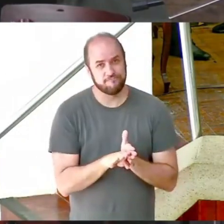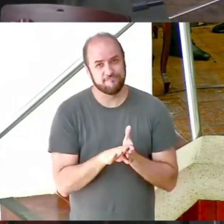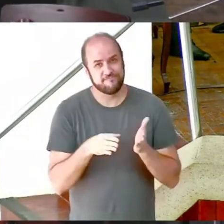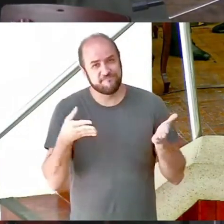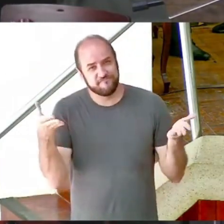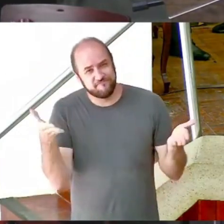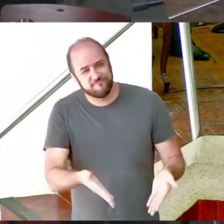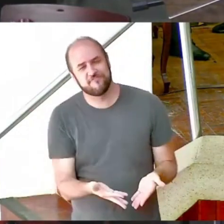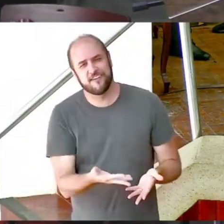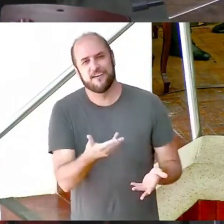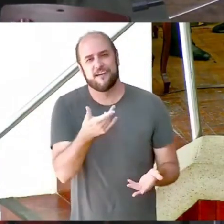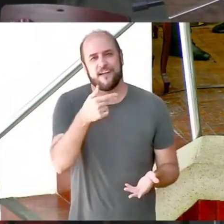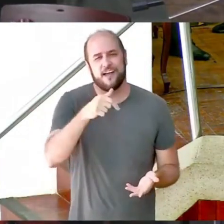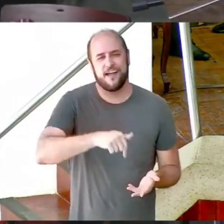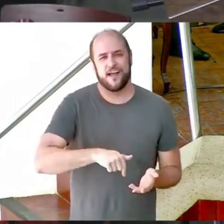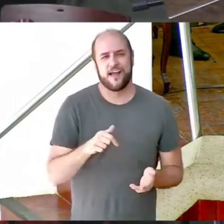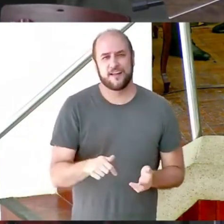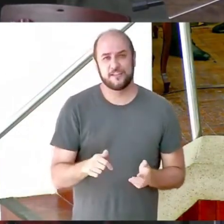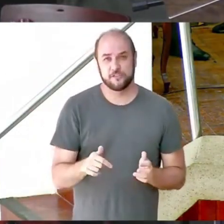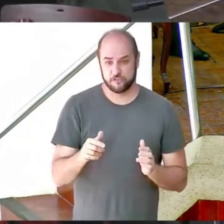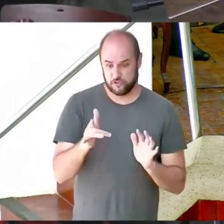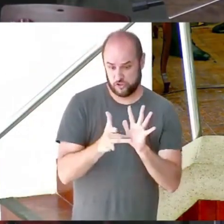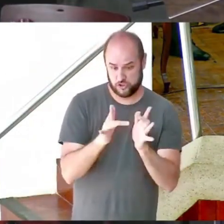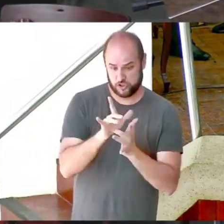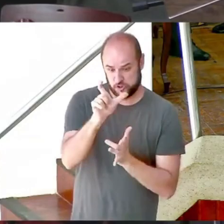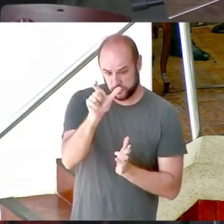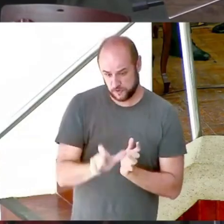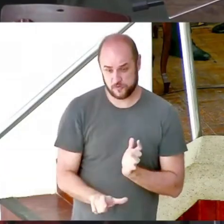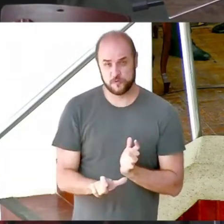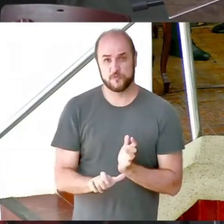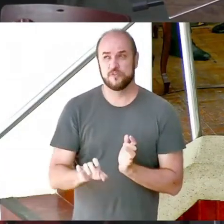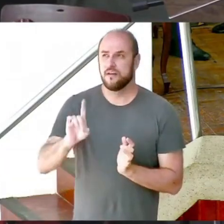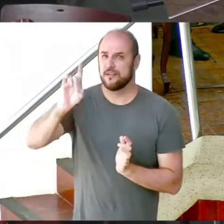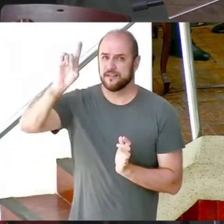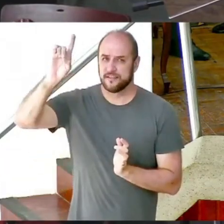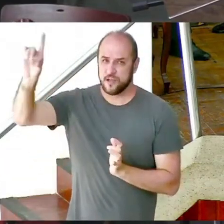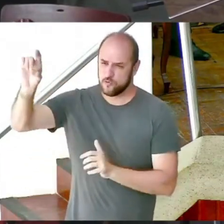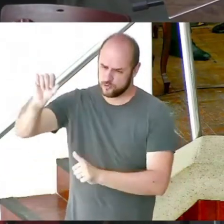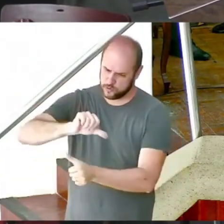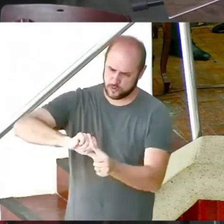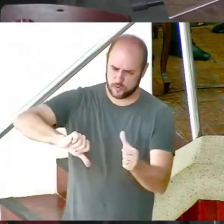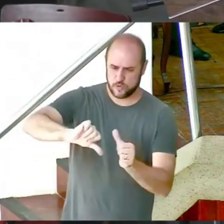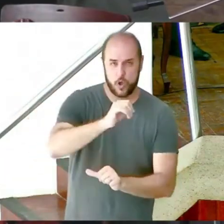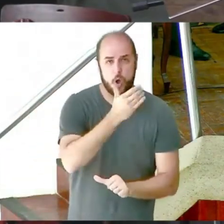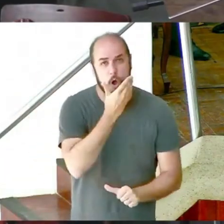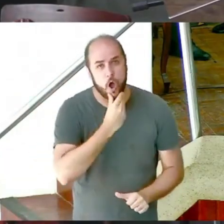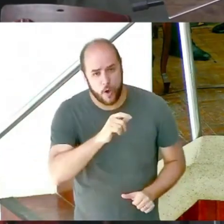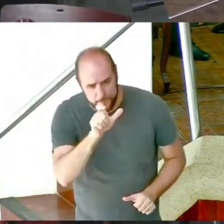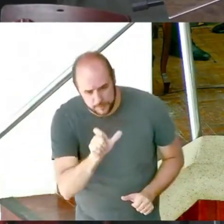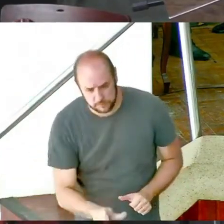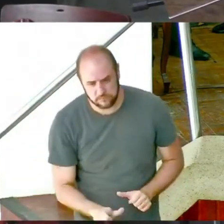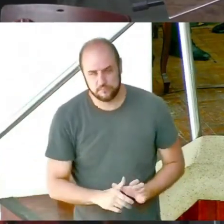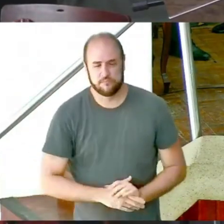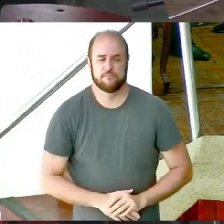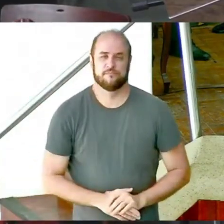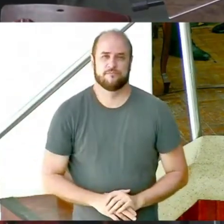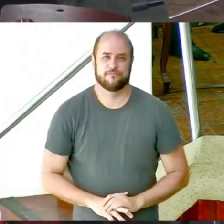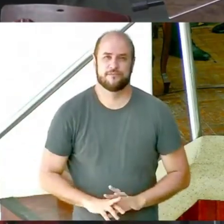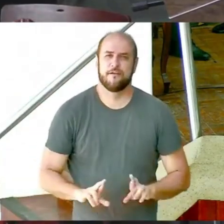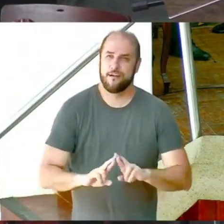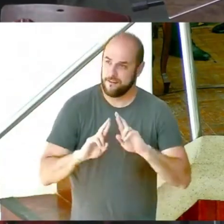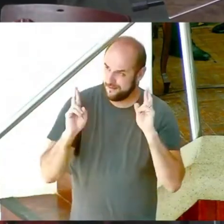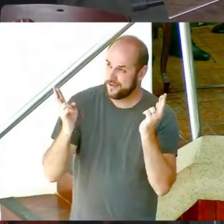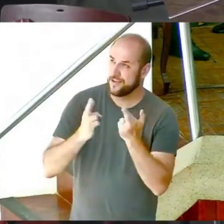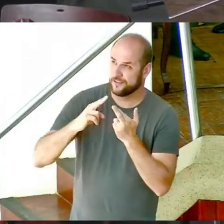na mensagem de Cristo, o Deus feito homem. O reino de Deus chegou